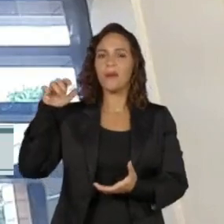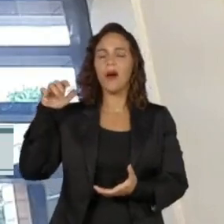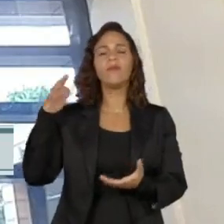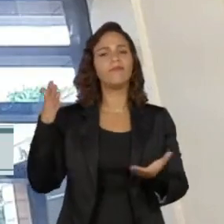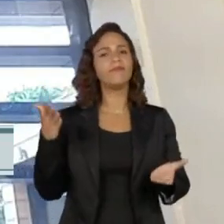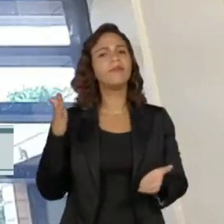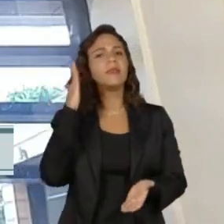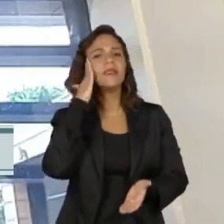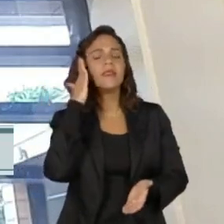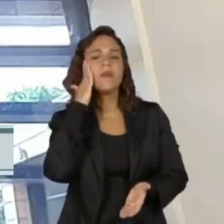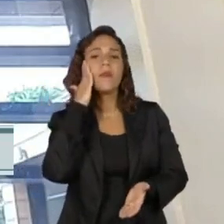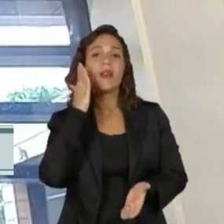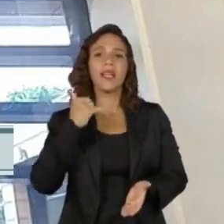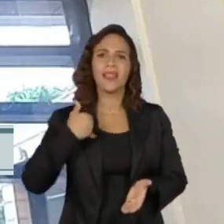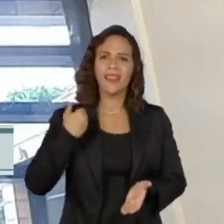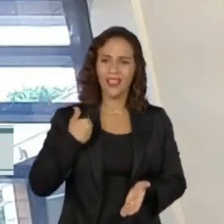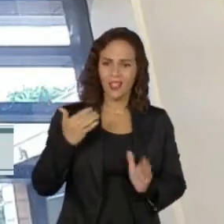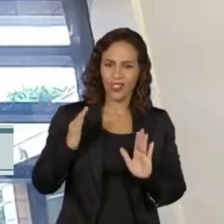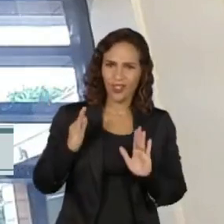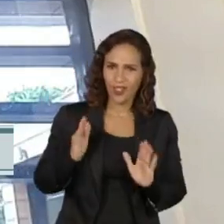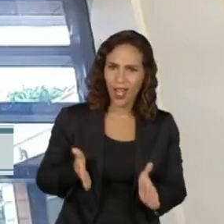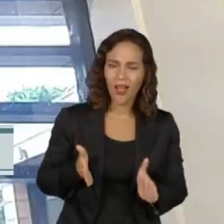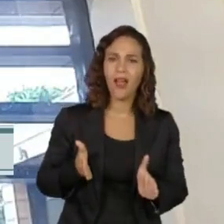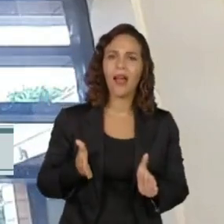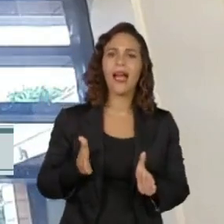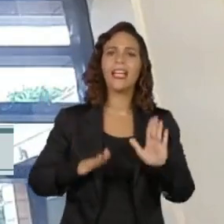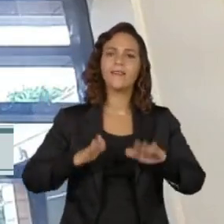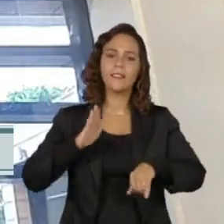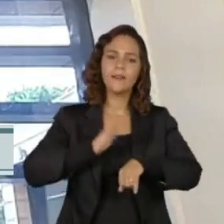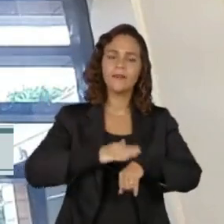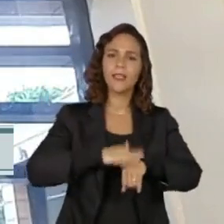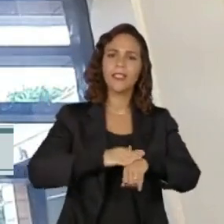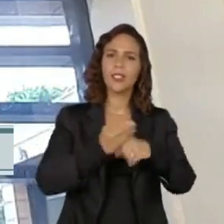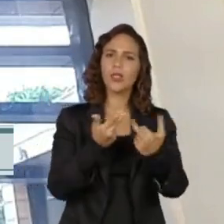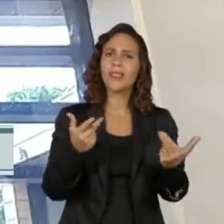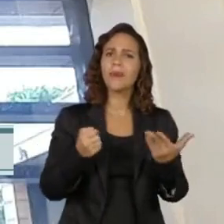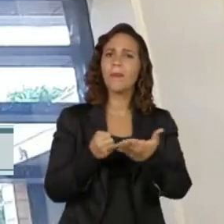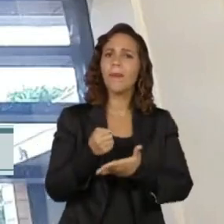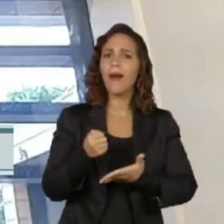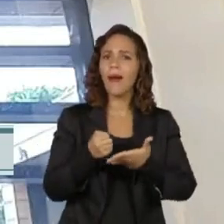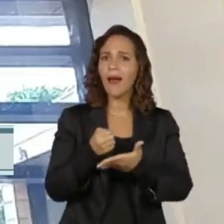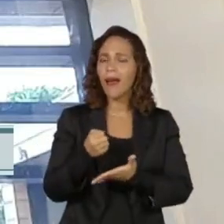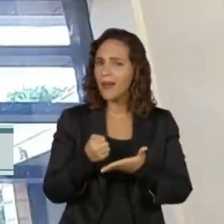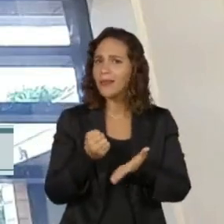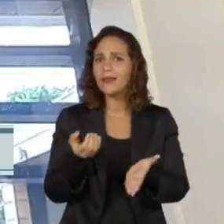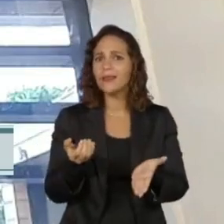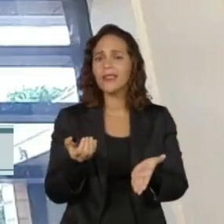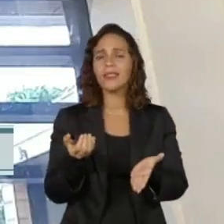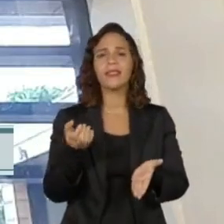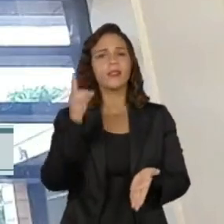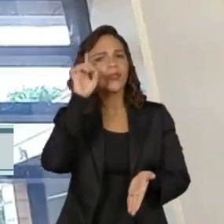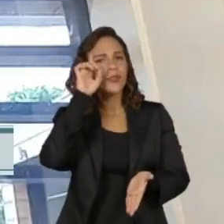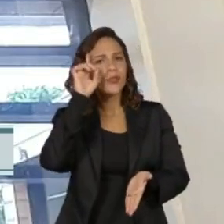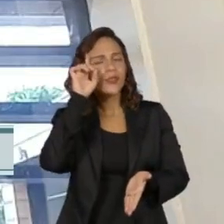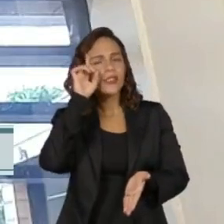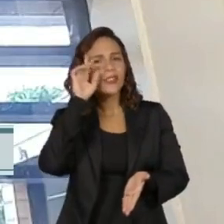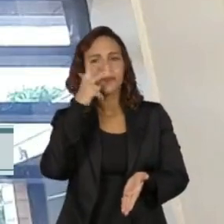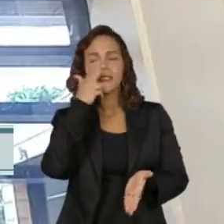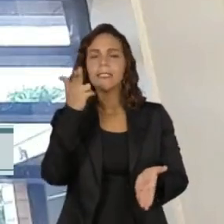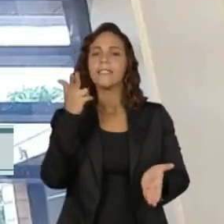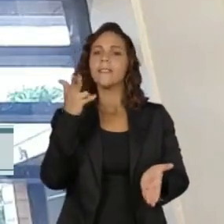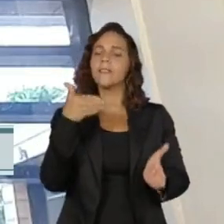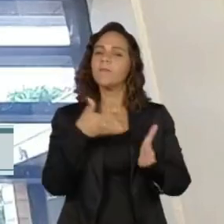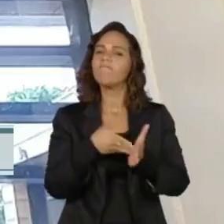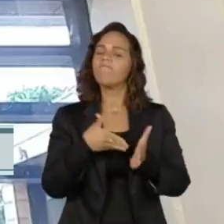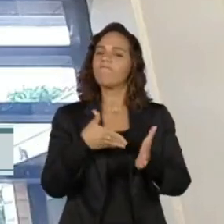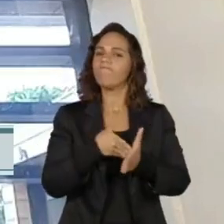que algumas atividades ou a execução de algumas atividades básicas, inclusive, do dia a dia, ficam um pouco